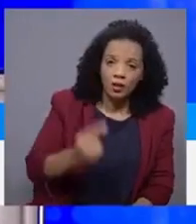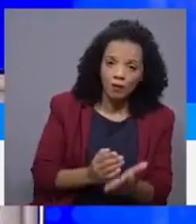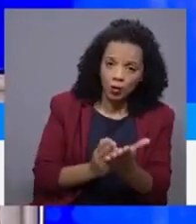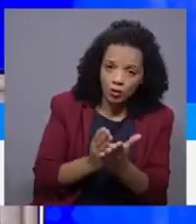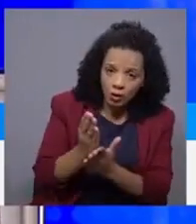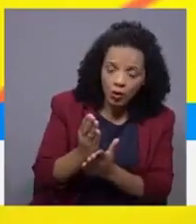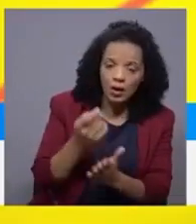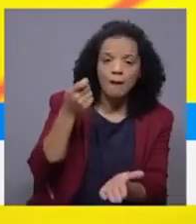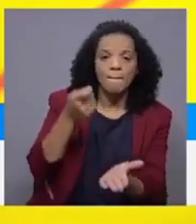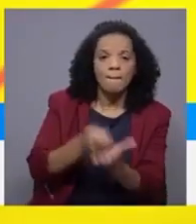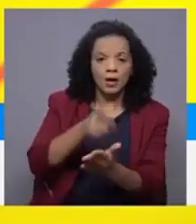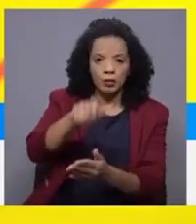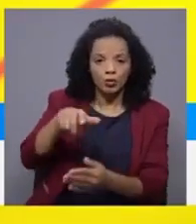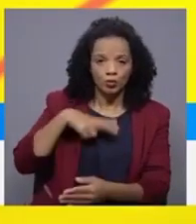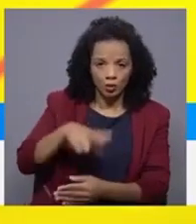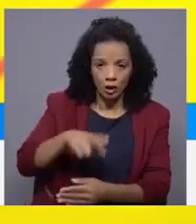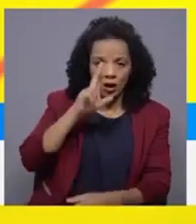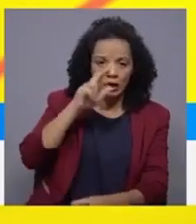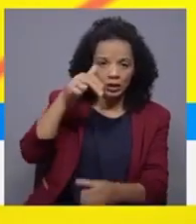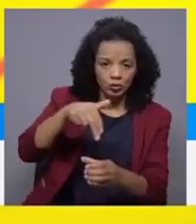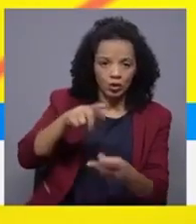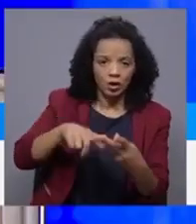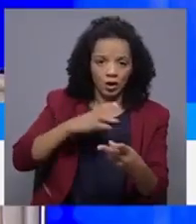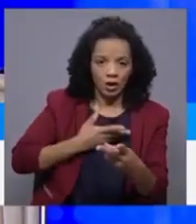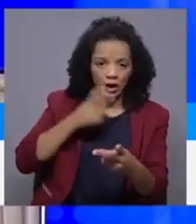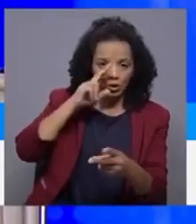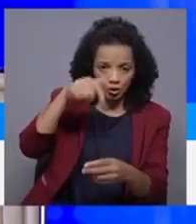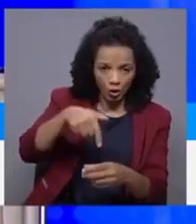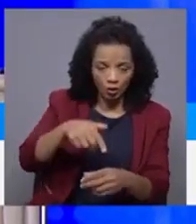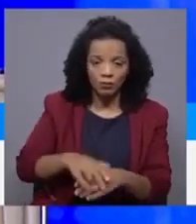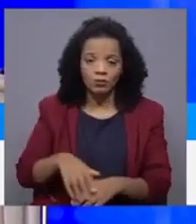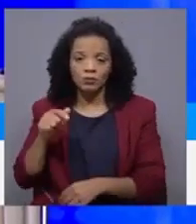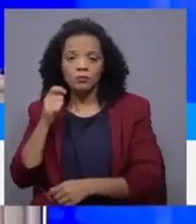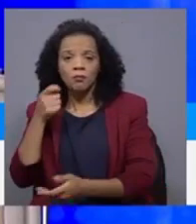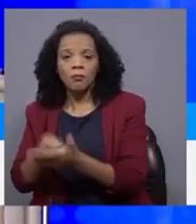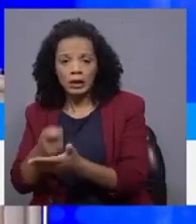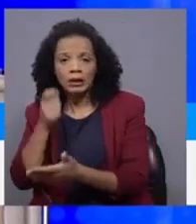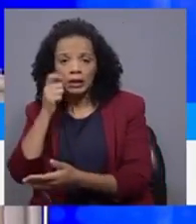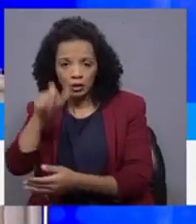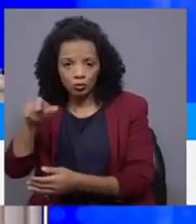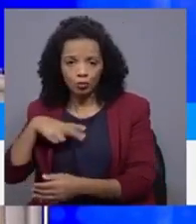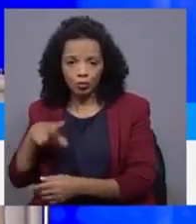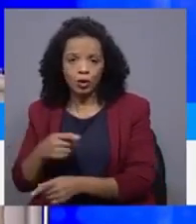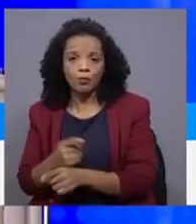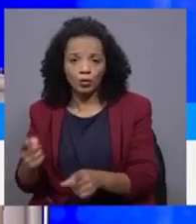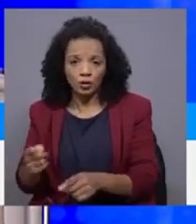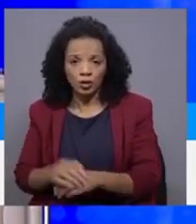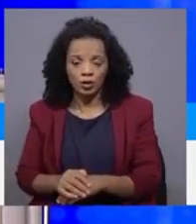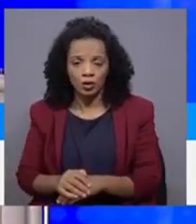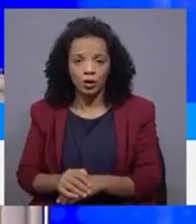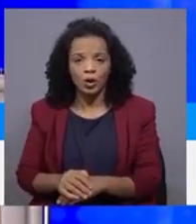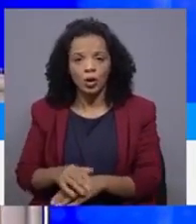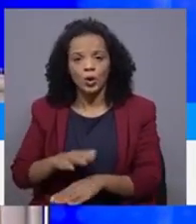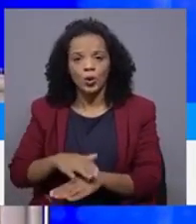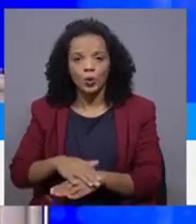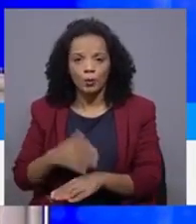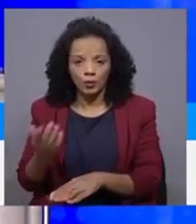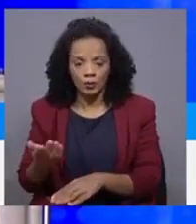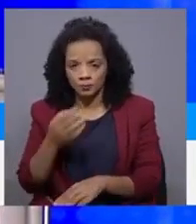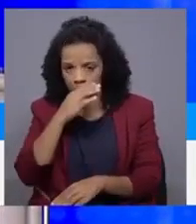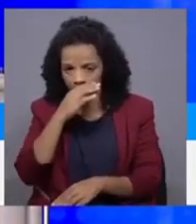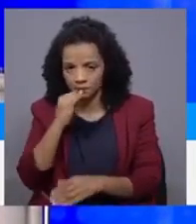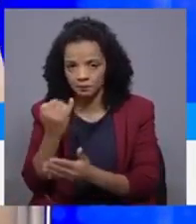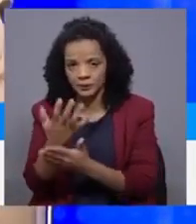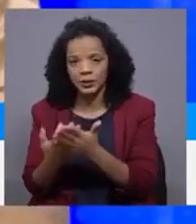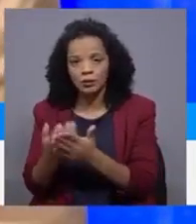continuar a ser paga pelos portugueses no gasóleo e na gasolina. Neste caso, quem está a pagar não são os portugueses, porque quem está a beneficiar das